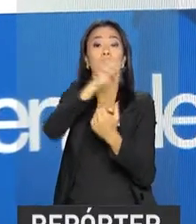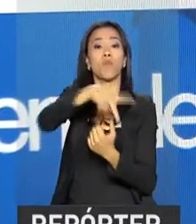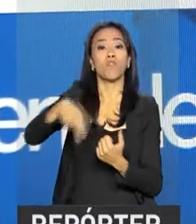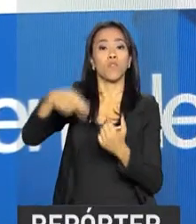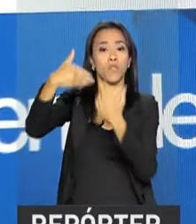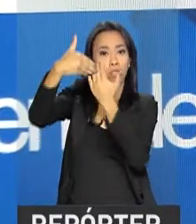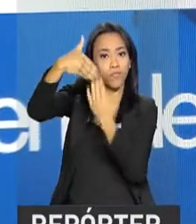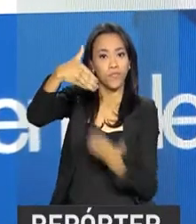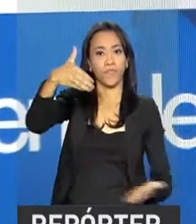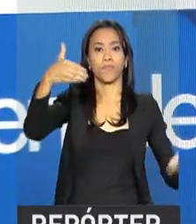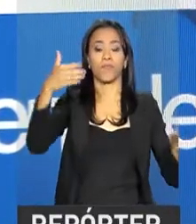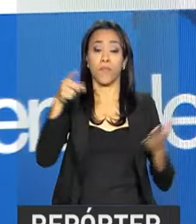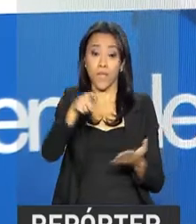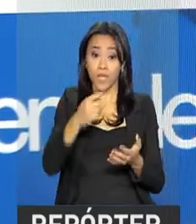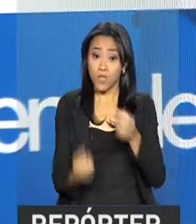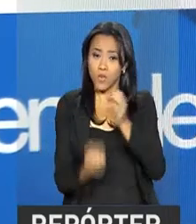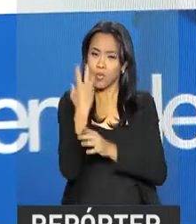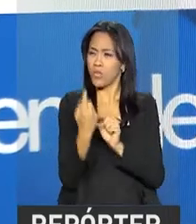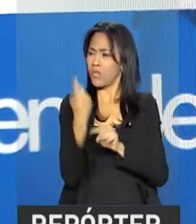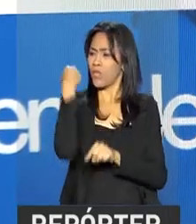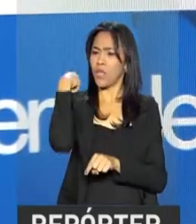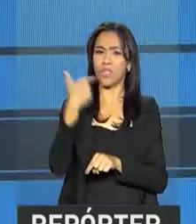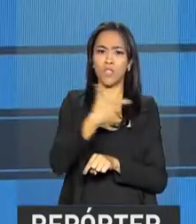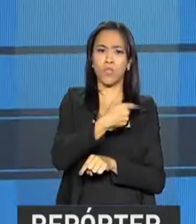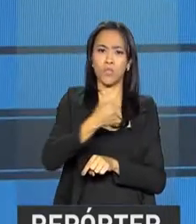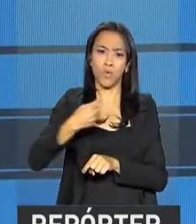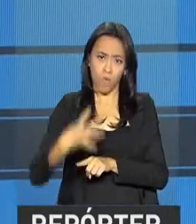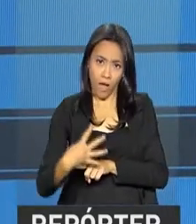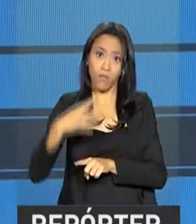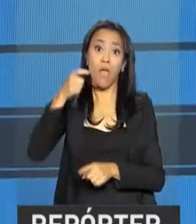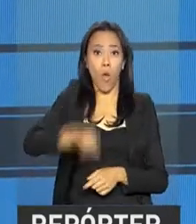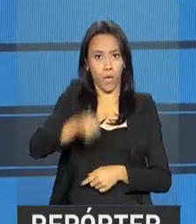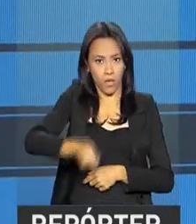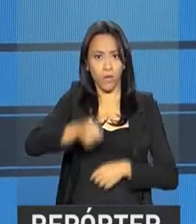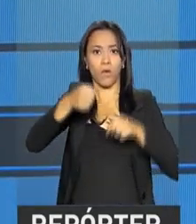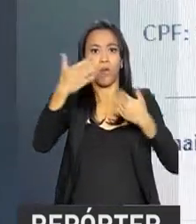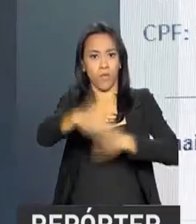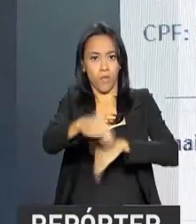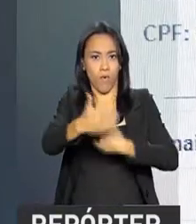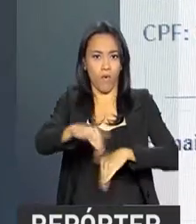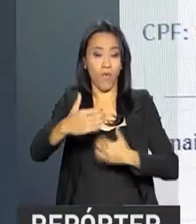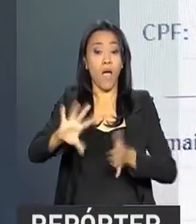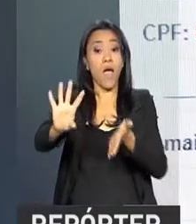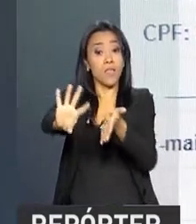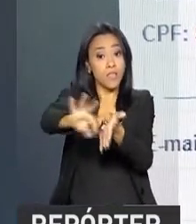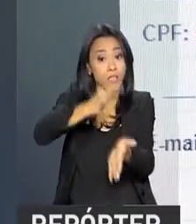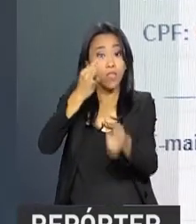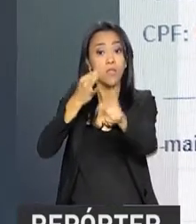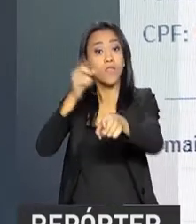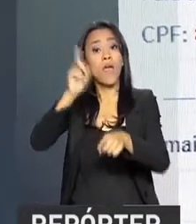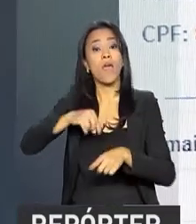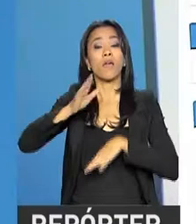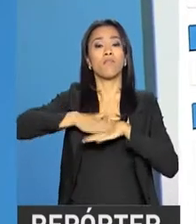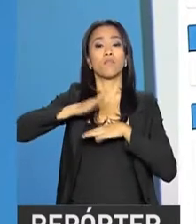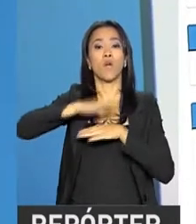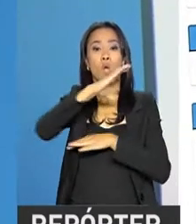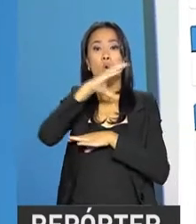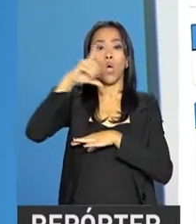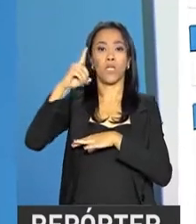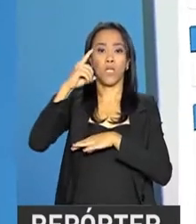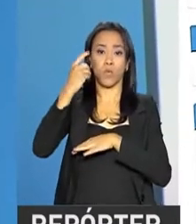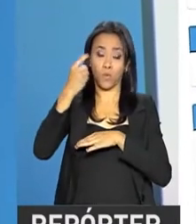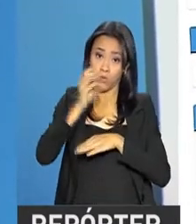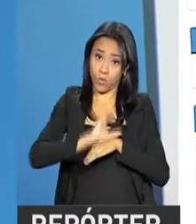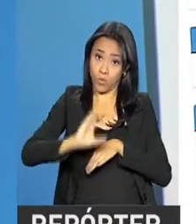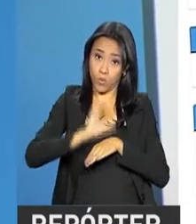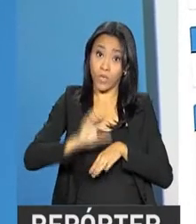desde 2004 e é uma prova obrigatória. Embora as inscrições sejam realizadas pelos coordenadores dos cursos, nessa